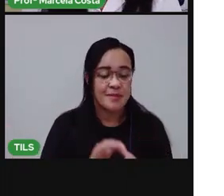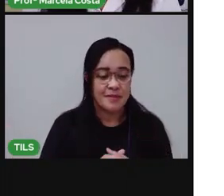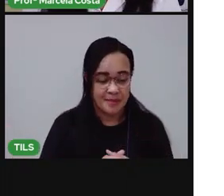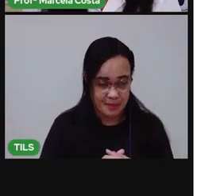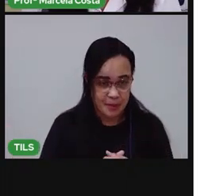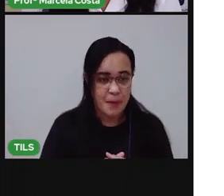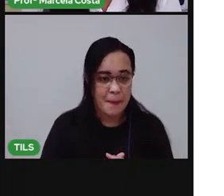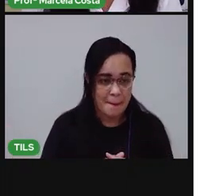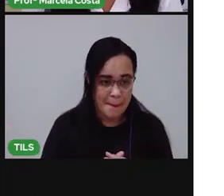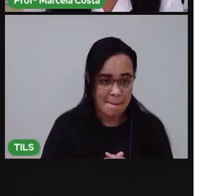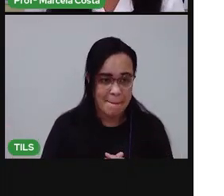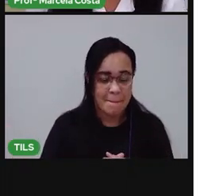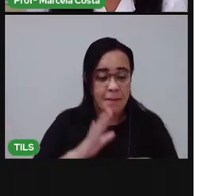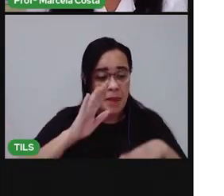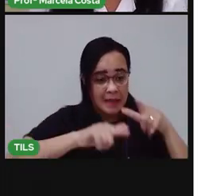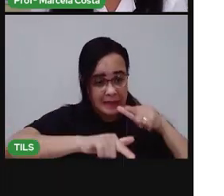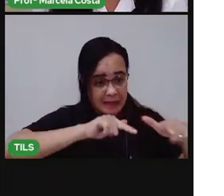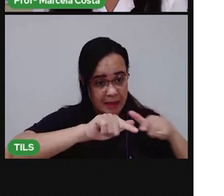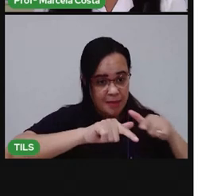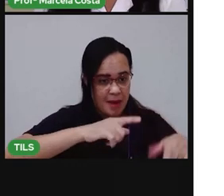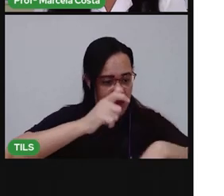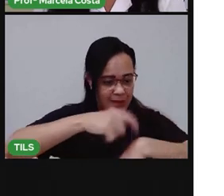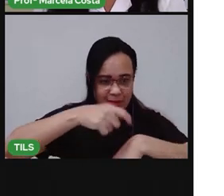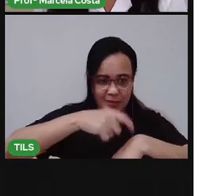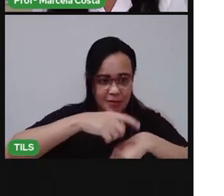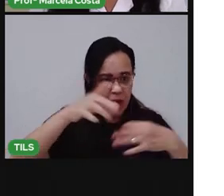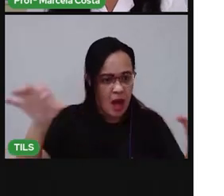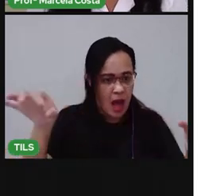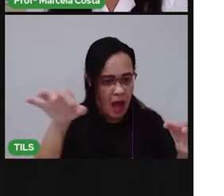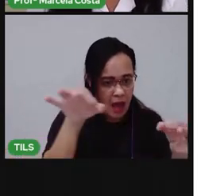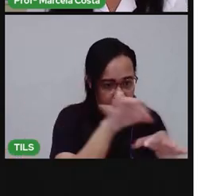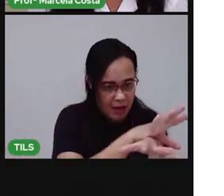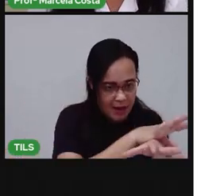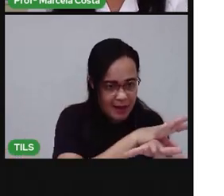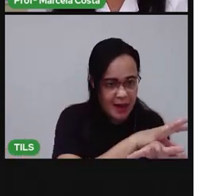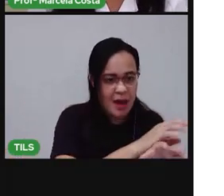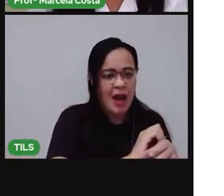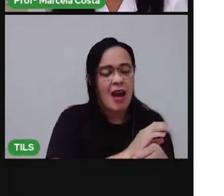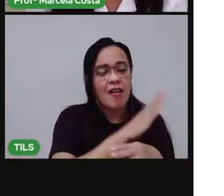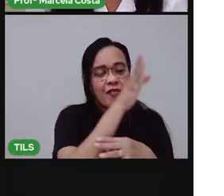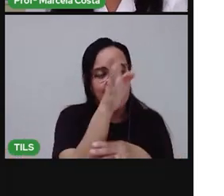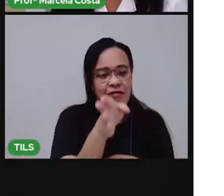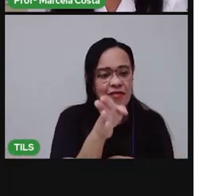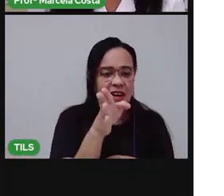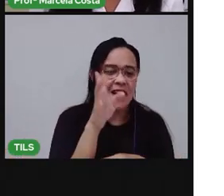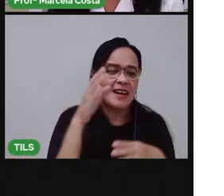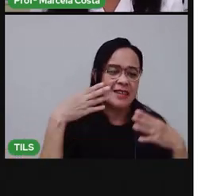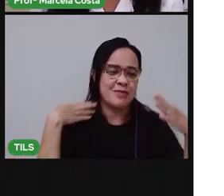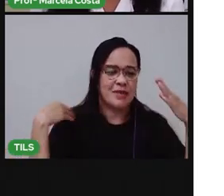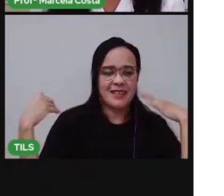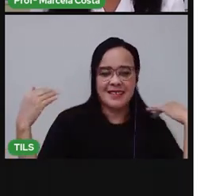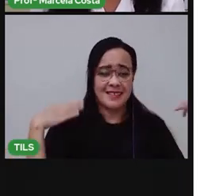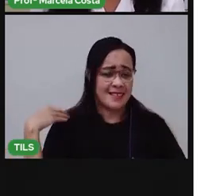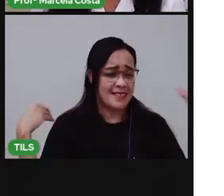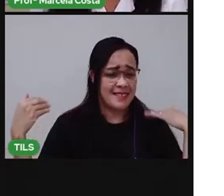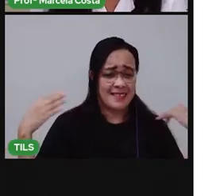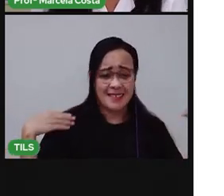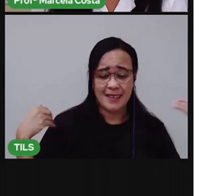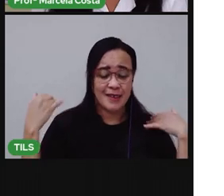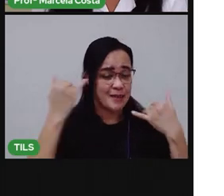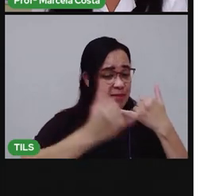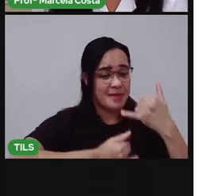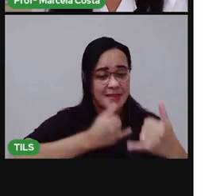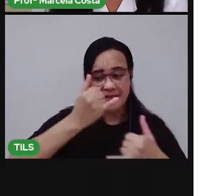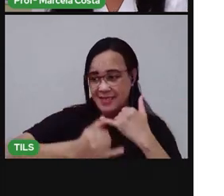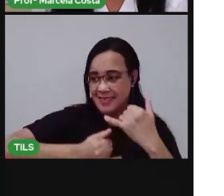geralmente nos finais de semana ou no dia de folga, deixam ali, reservam aquele momento para ter